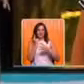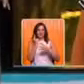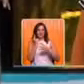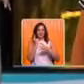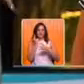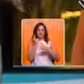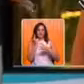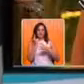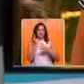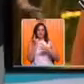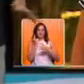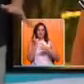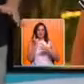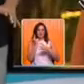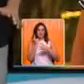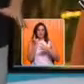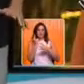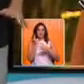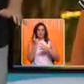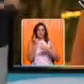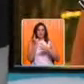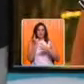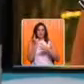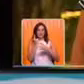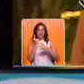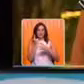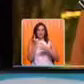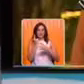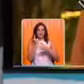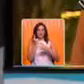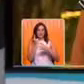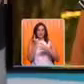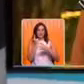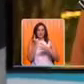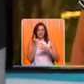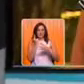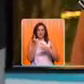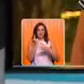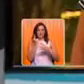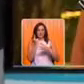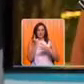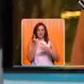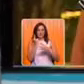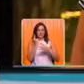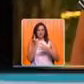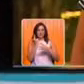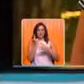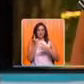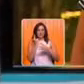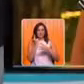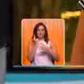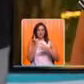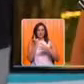a cabeça eu acho mas quer dizer no caso de tomar é só opção aconselho seriamente a tentar com muito soja ficar